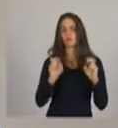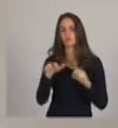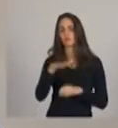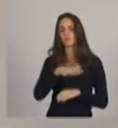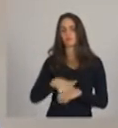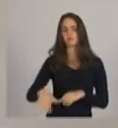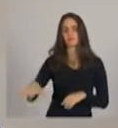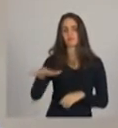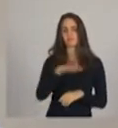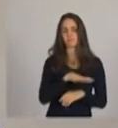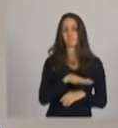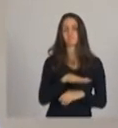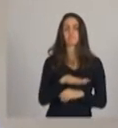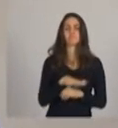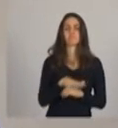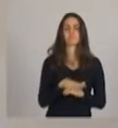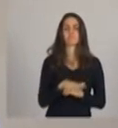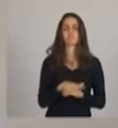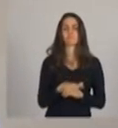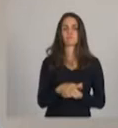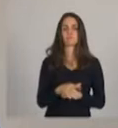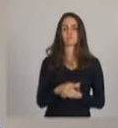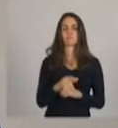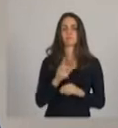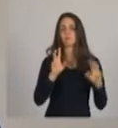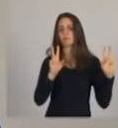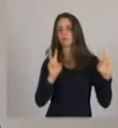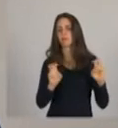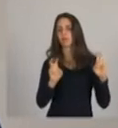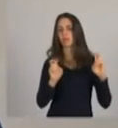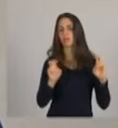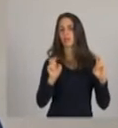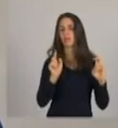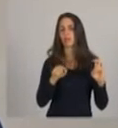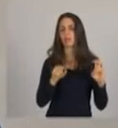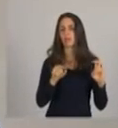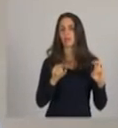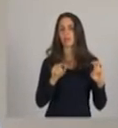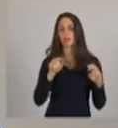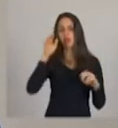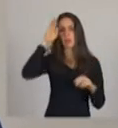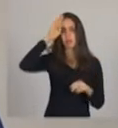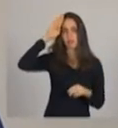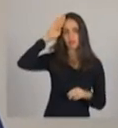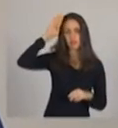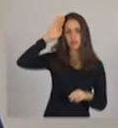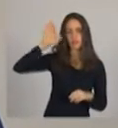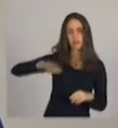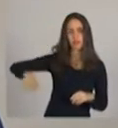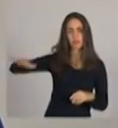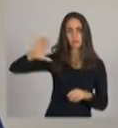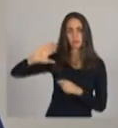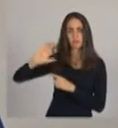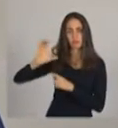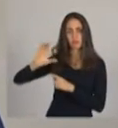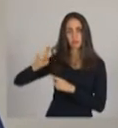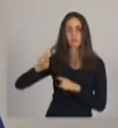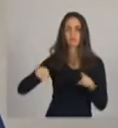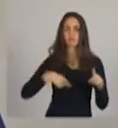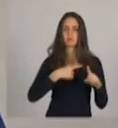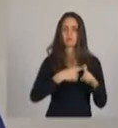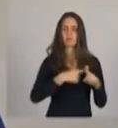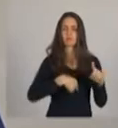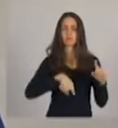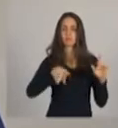respeito dessa questão que é, ao mesmo tempo que ela é acadêmica, ela é também um pouco